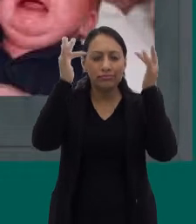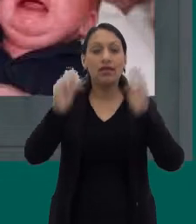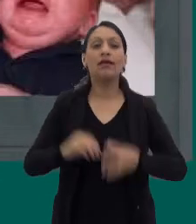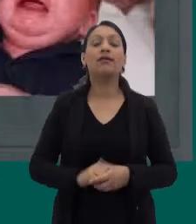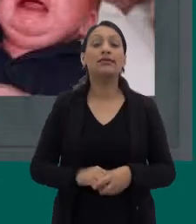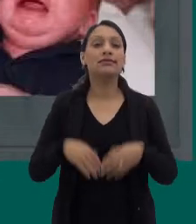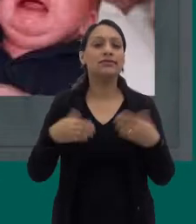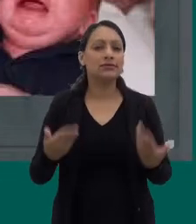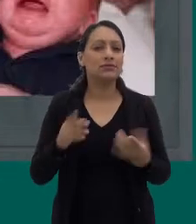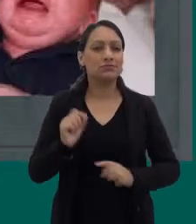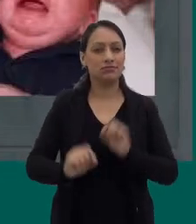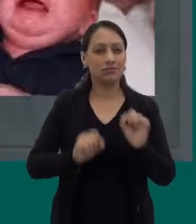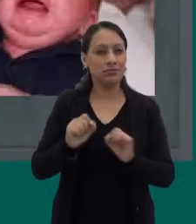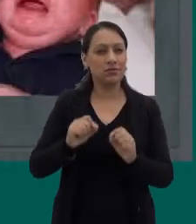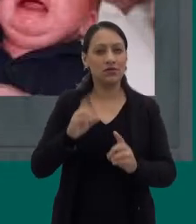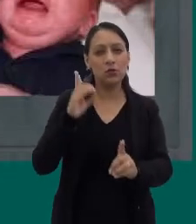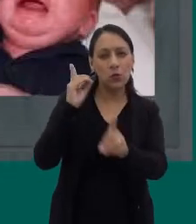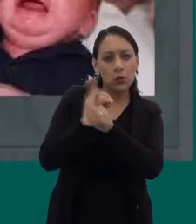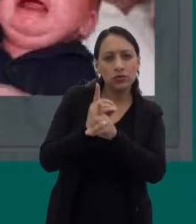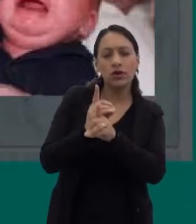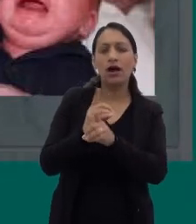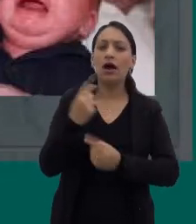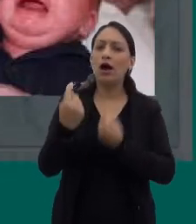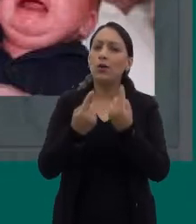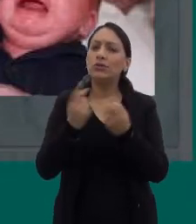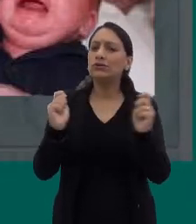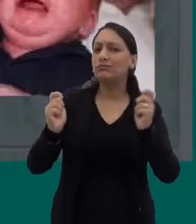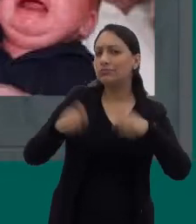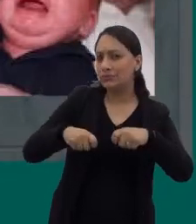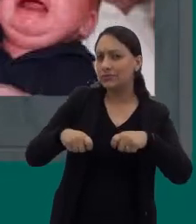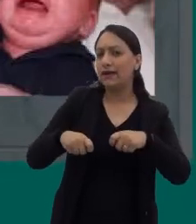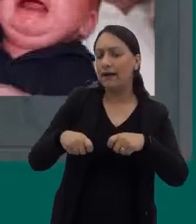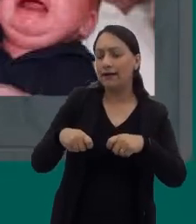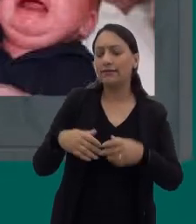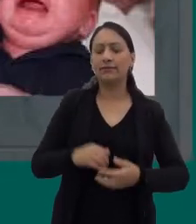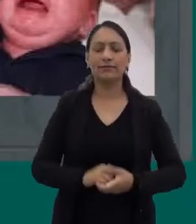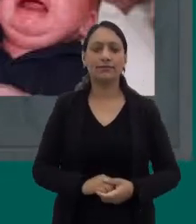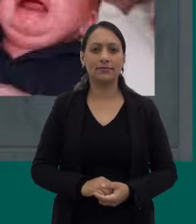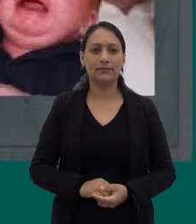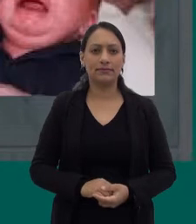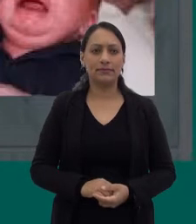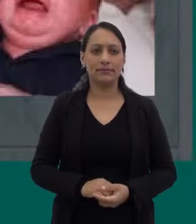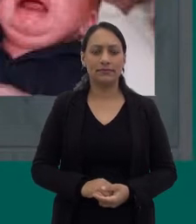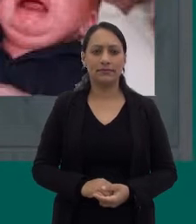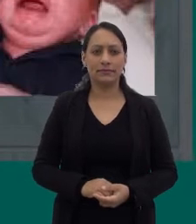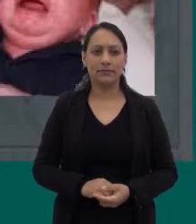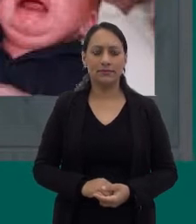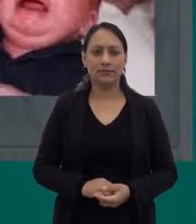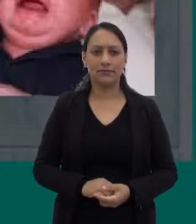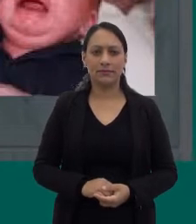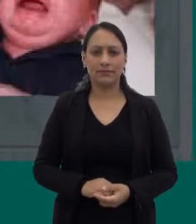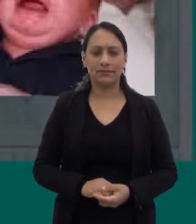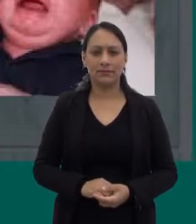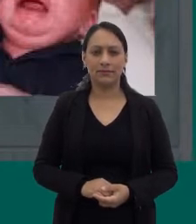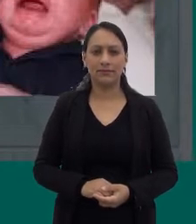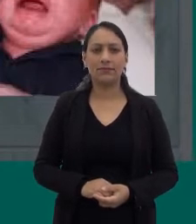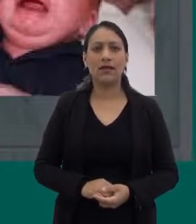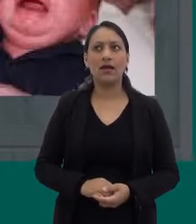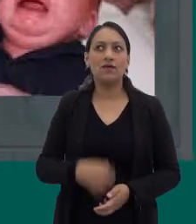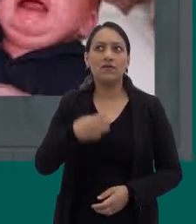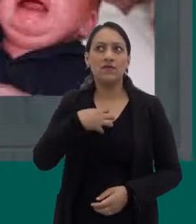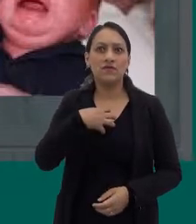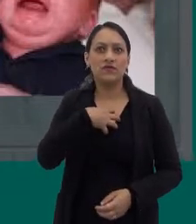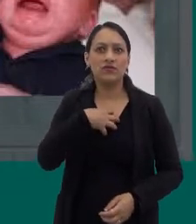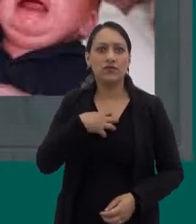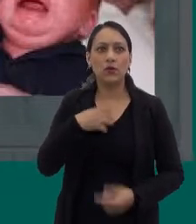então, ele vai encontrar algumas possibilidades, digamos assim. Né? Ele está lá vivendo algo desconhecido para